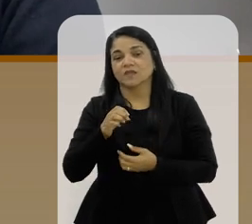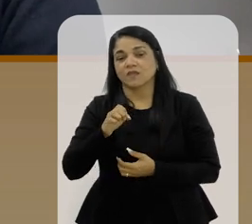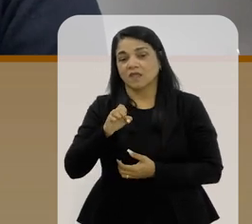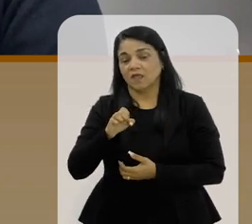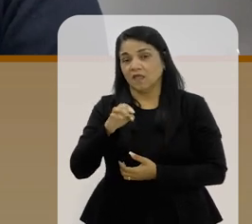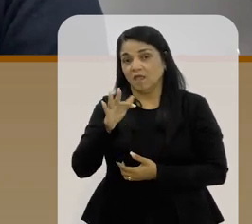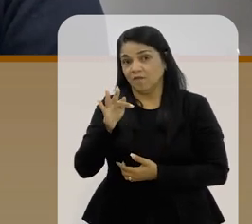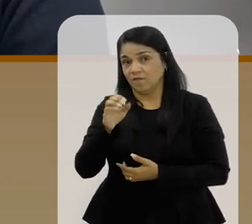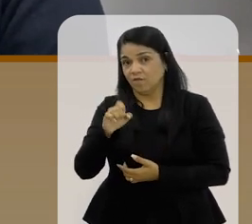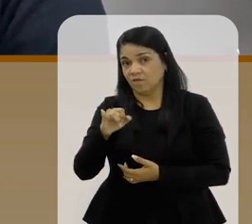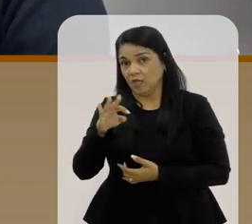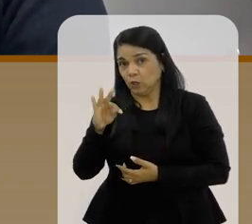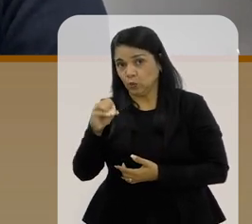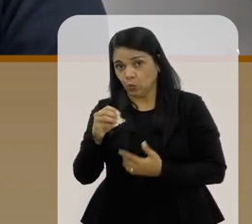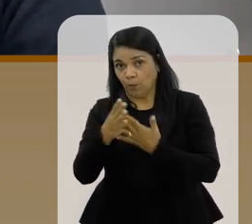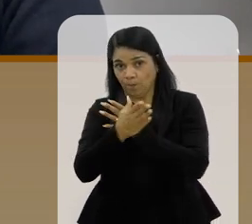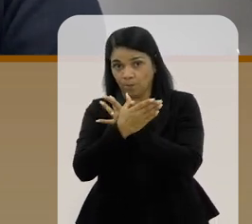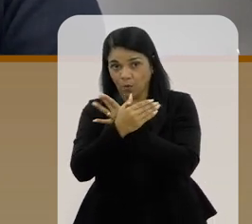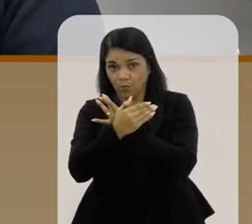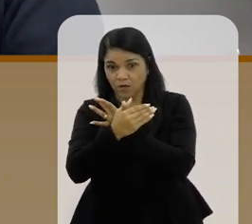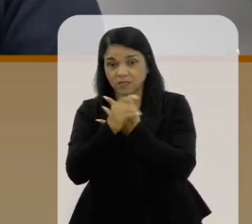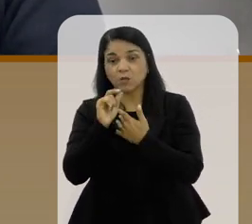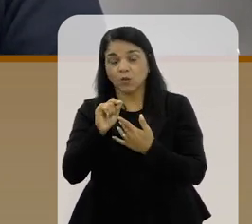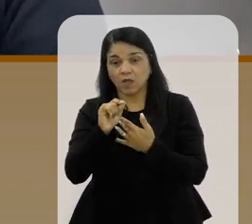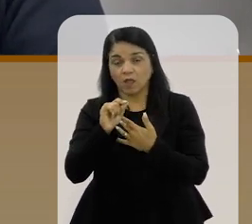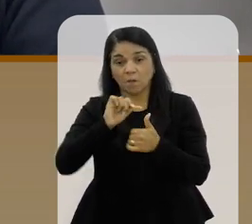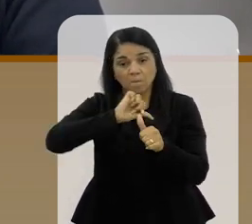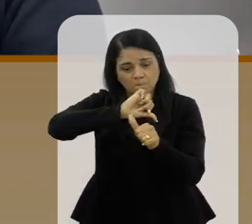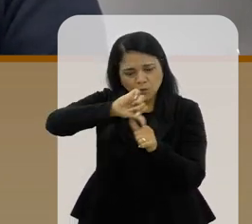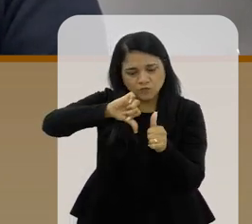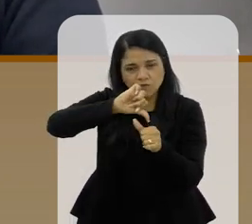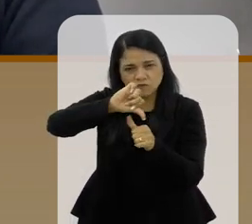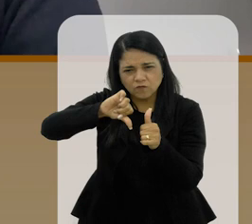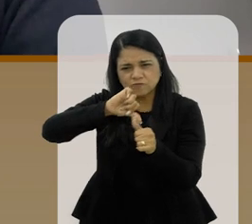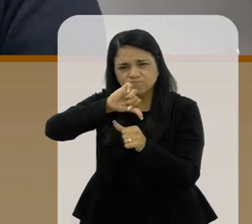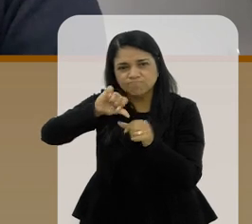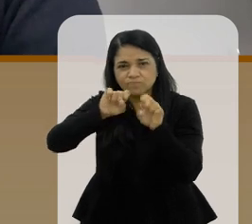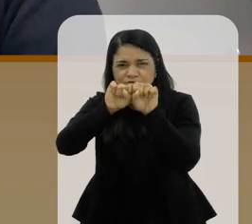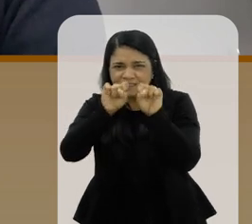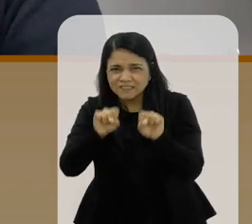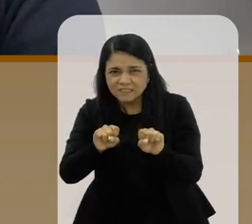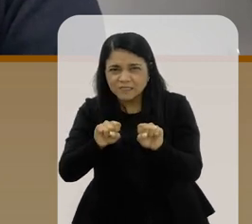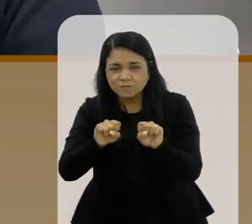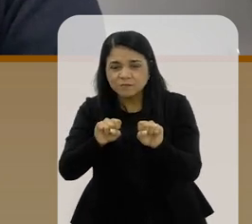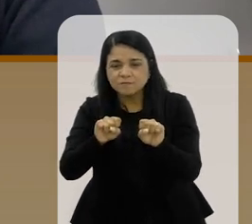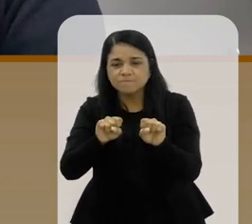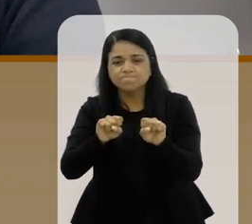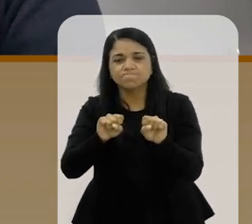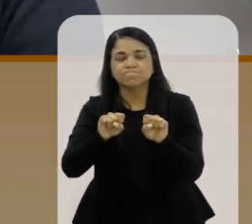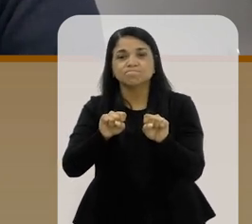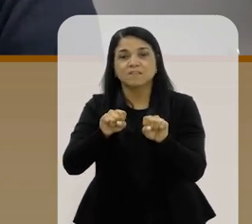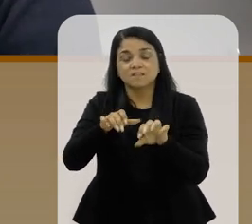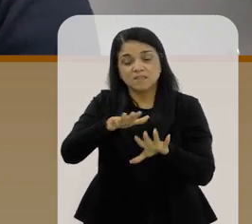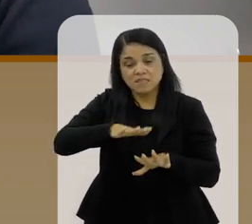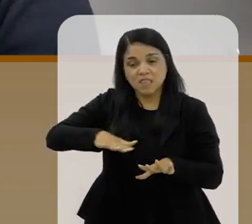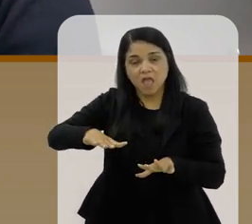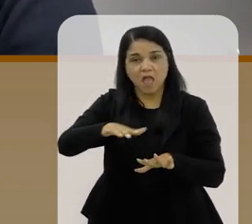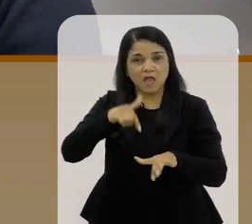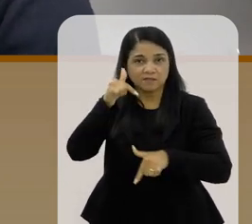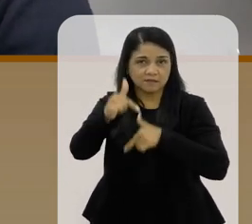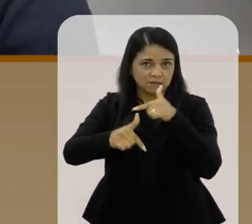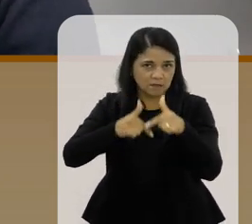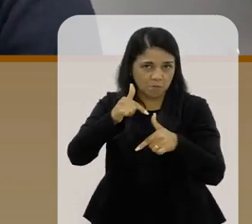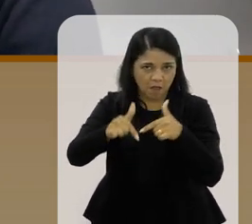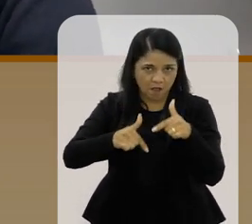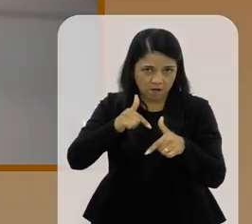popularmente, como coisas como o efeito borboleta, que descreve que pequenas modificações no seu sistema podem ser magnificadas